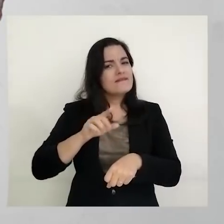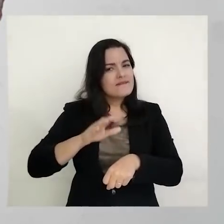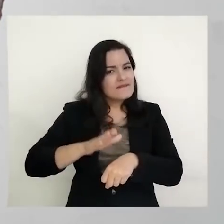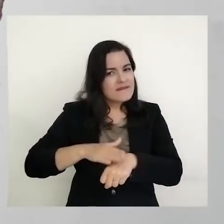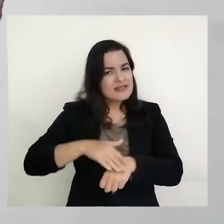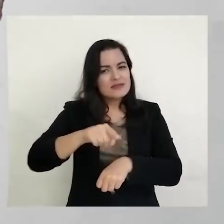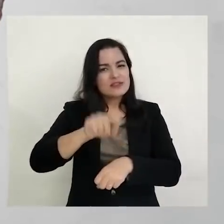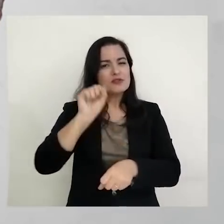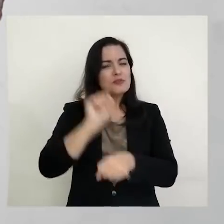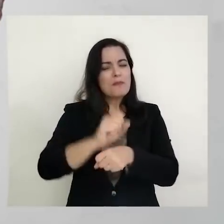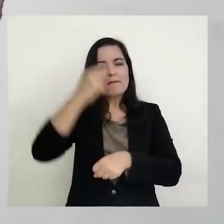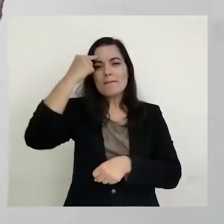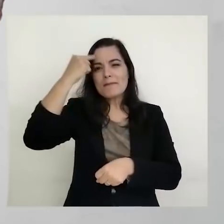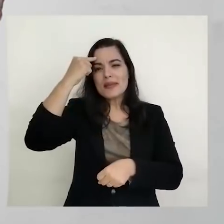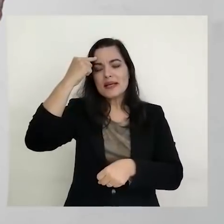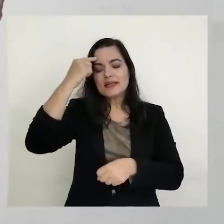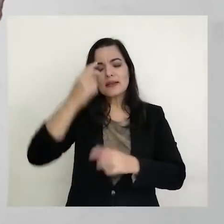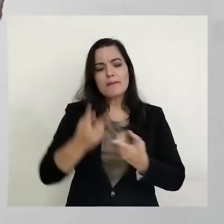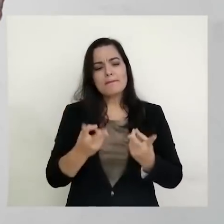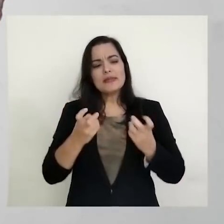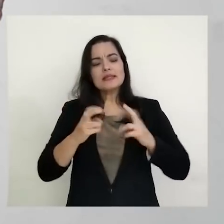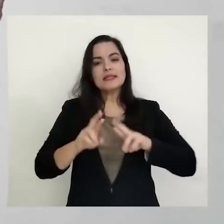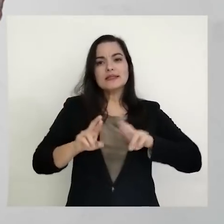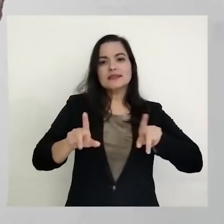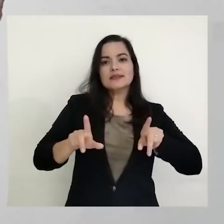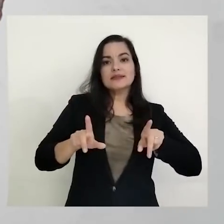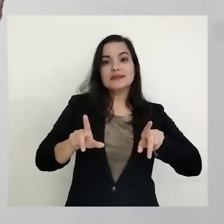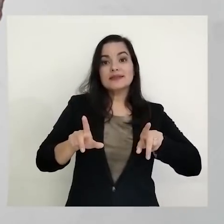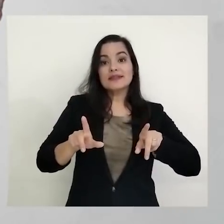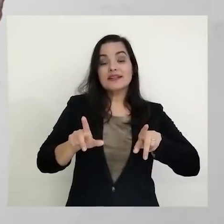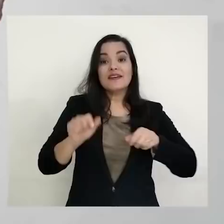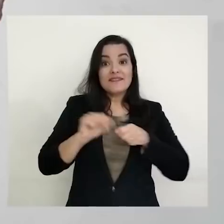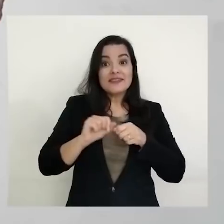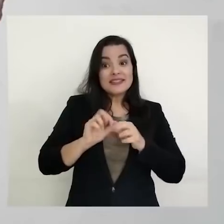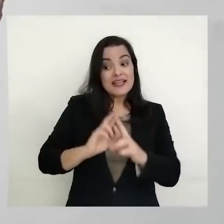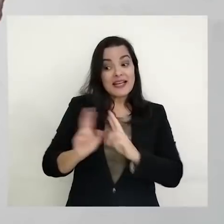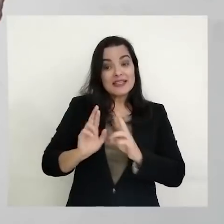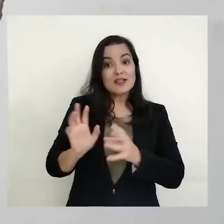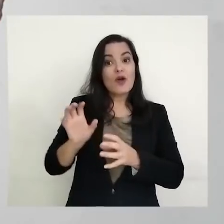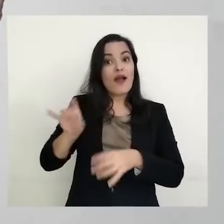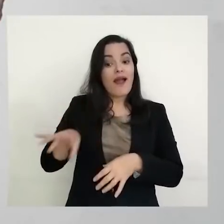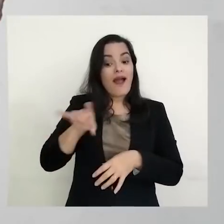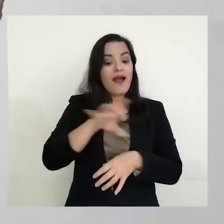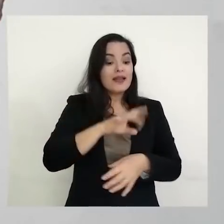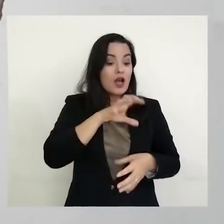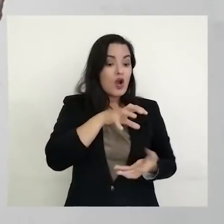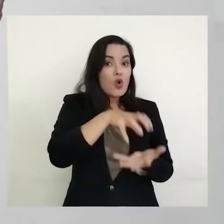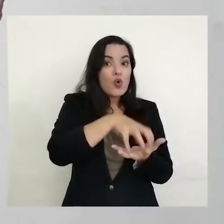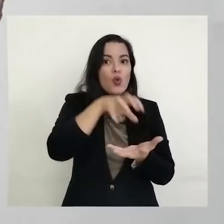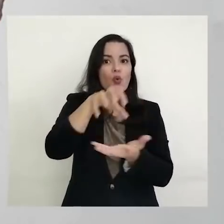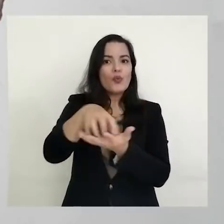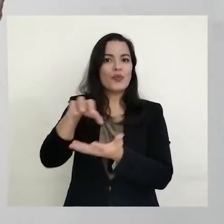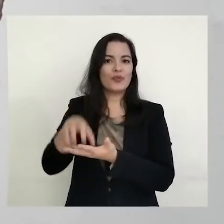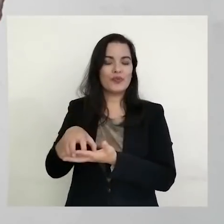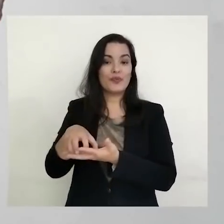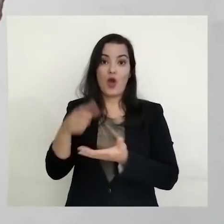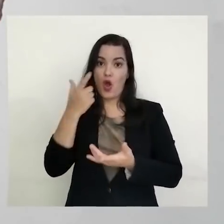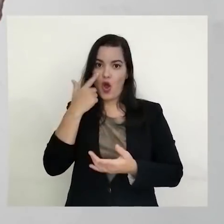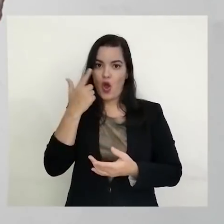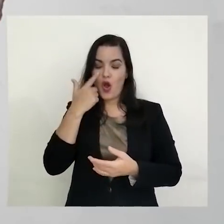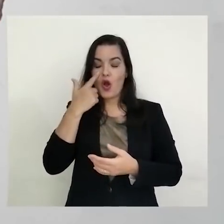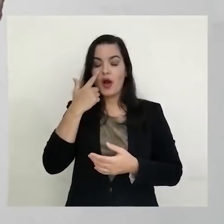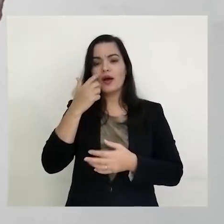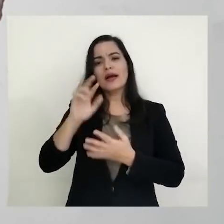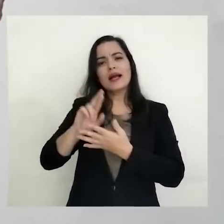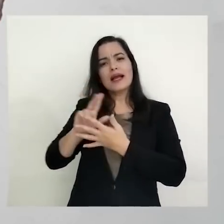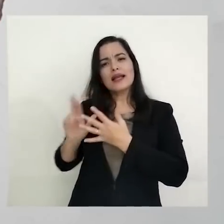diferenças, relacionando-as com essas etnias. Então, olha só. A partir das características físicas